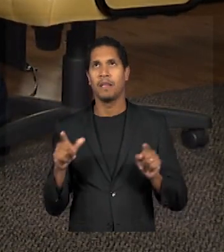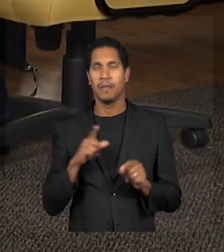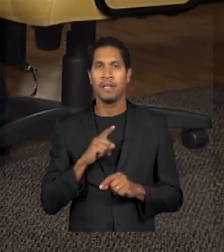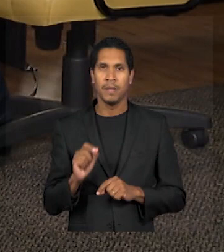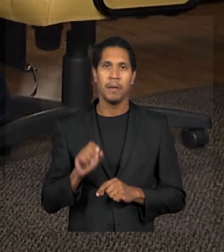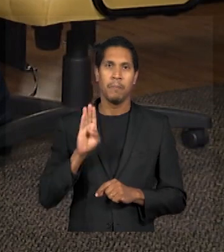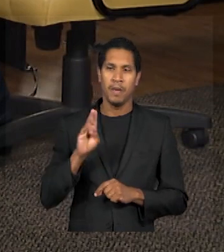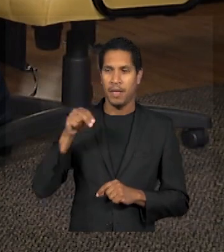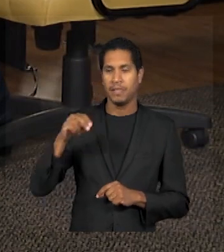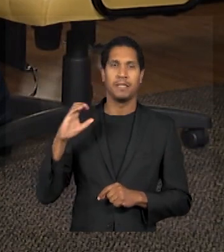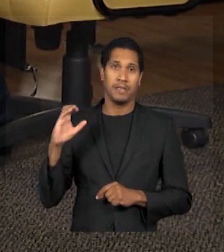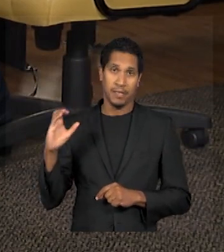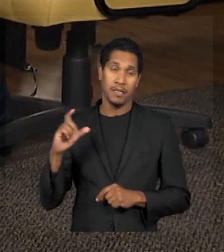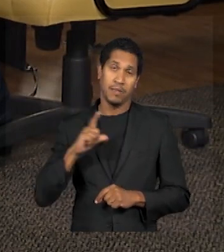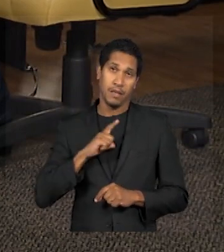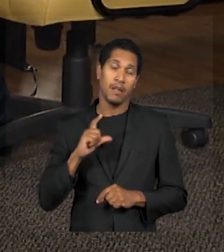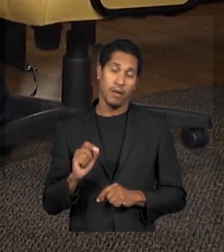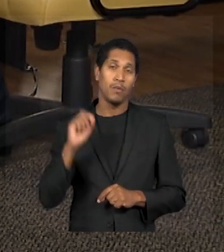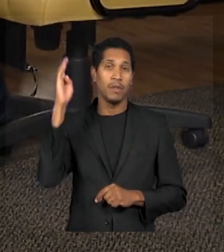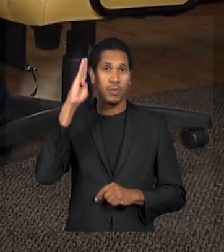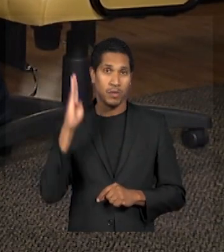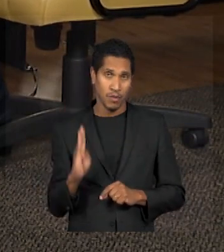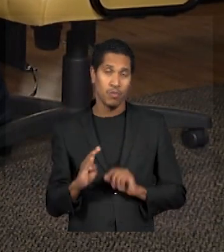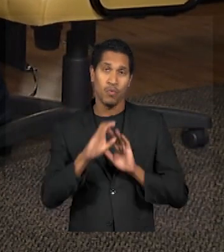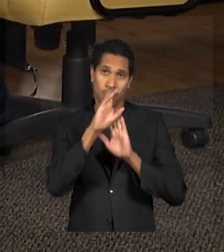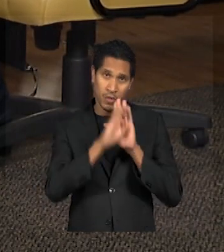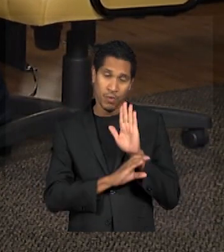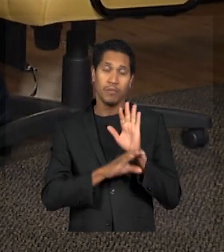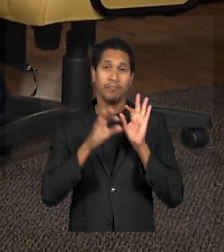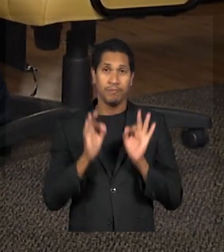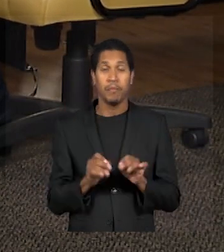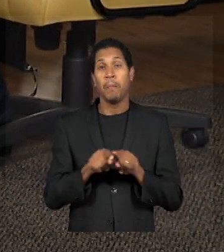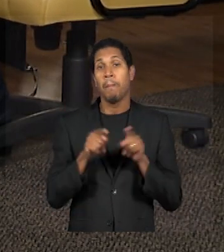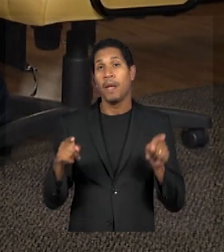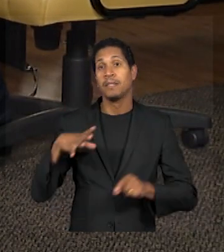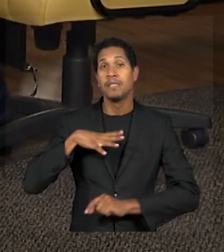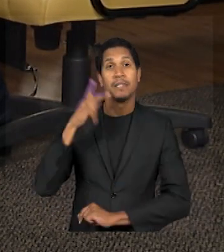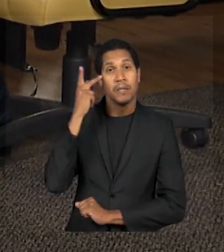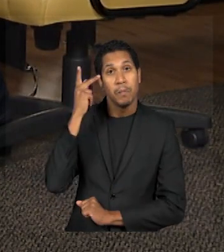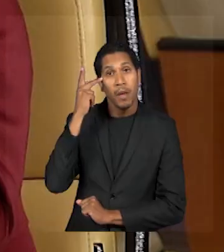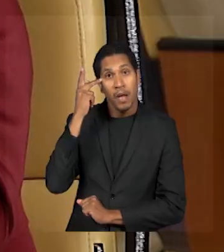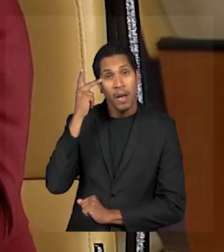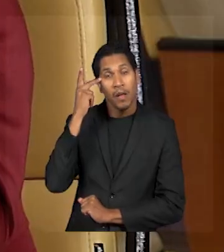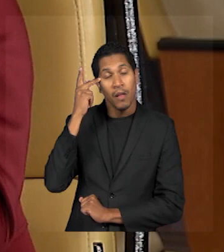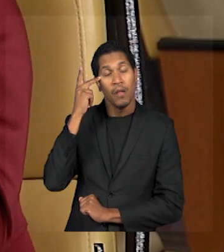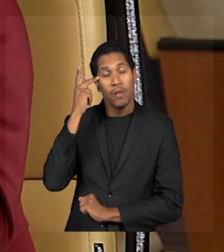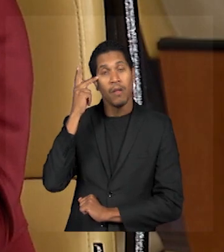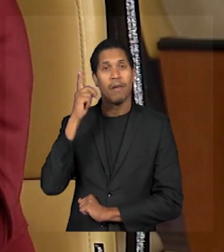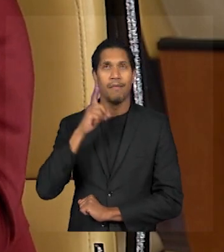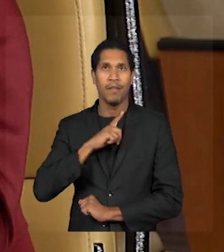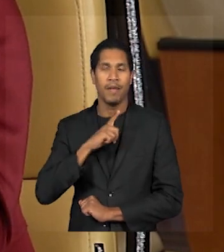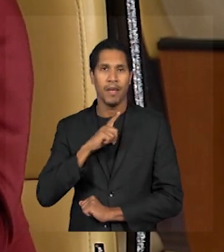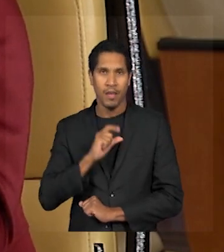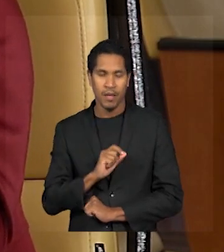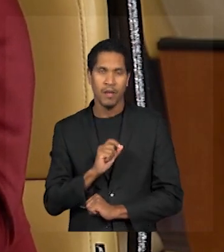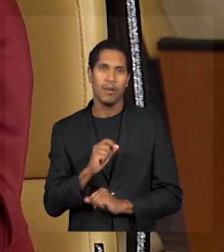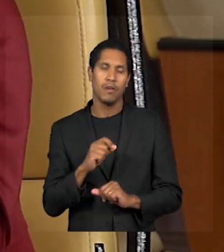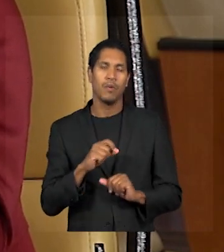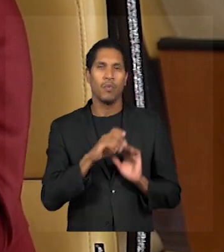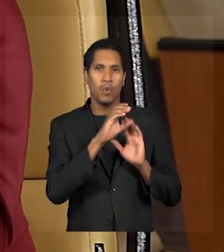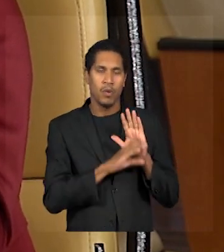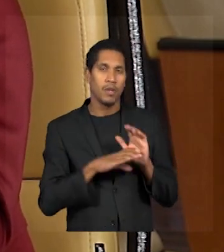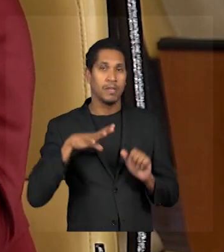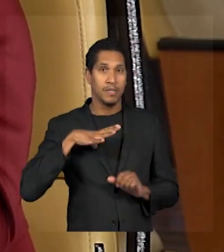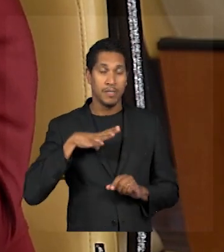BNCC, que é o currículo nacional. Né? Agora, a cidade de São Paulo, ela tem o currículo da cidade de São